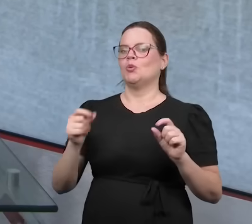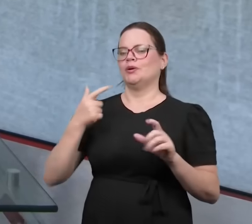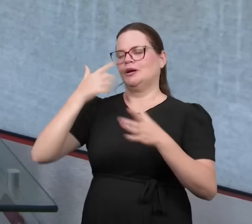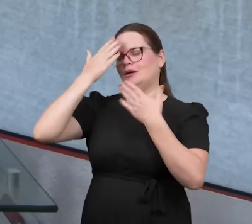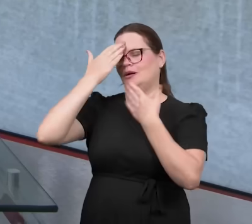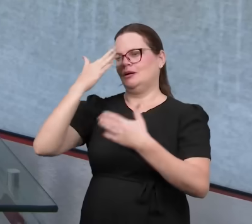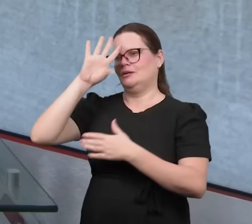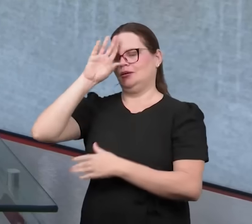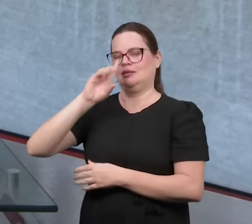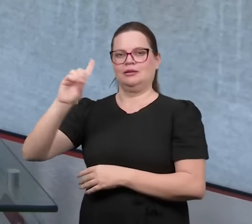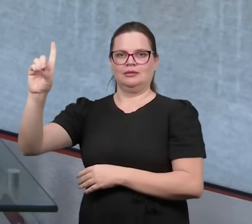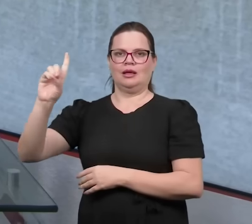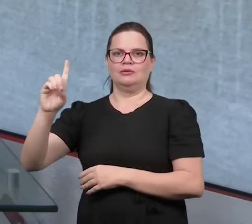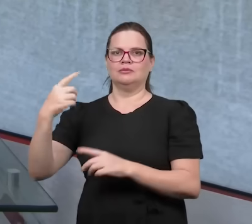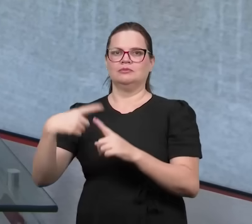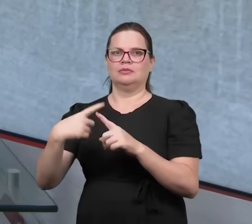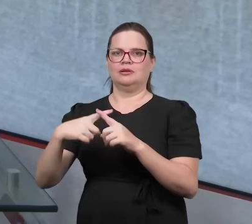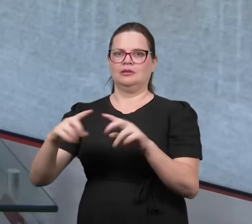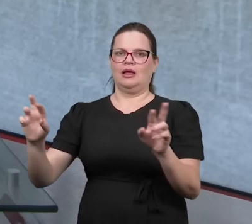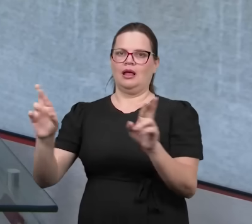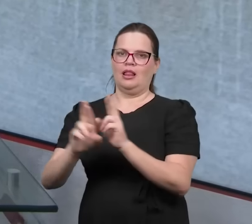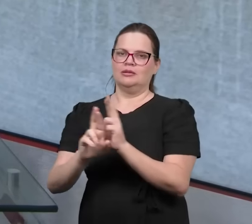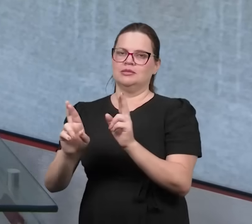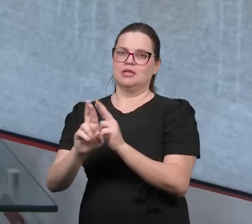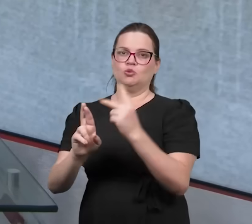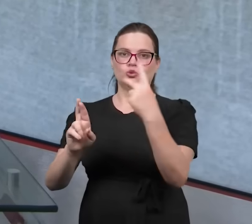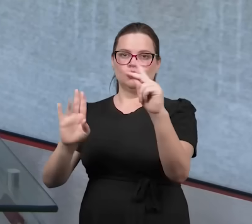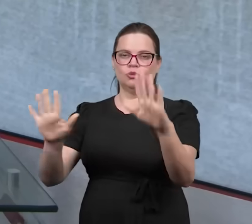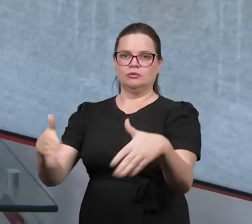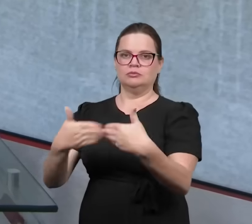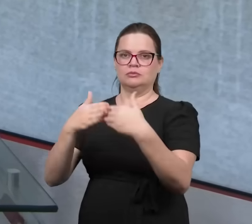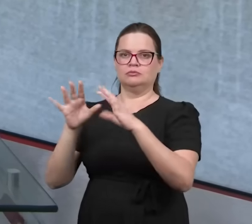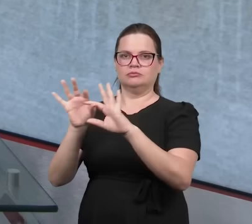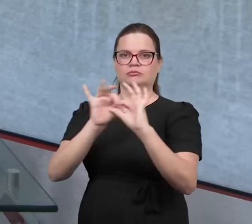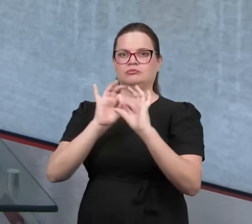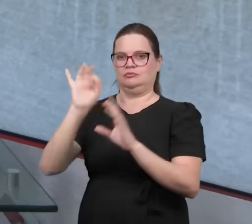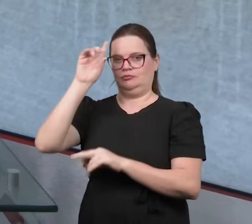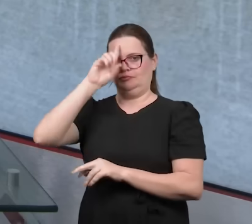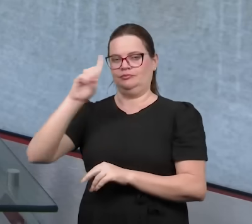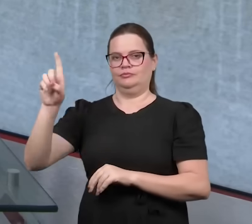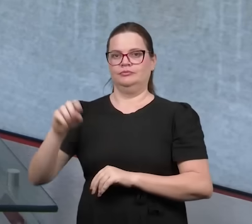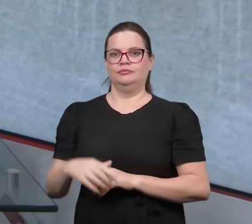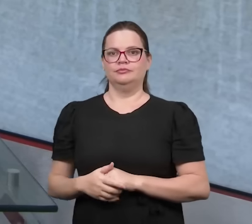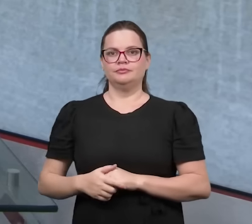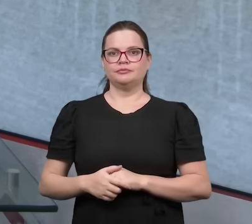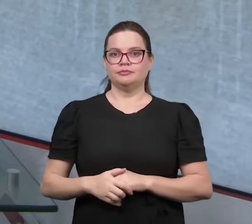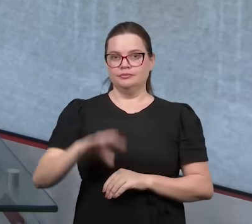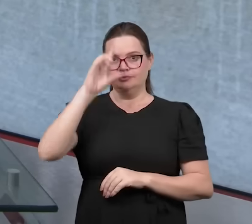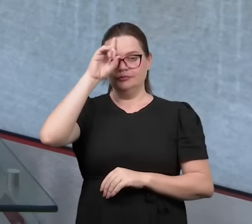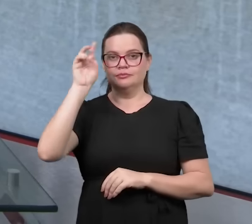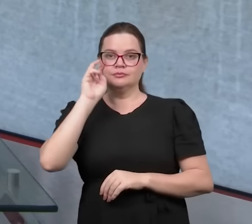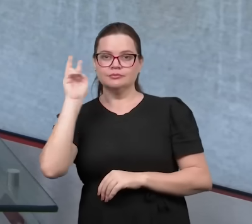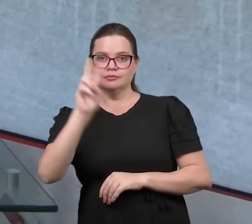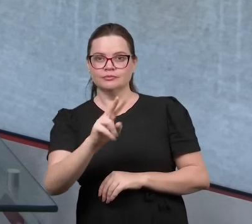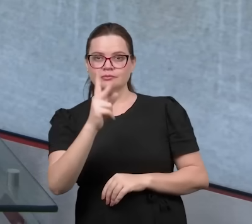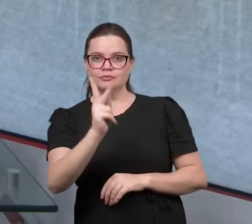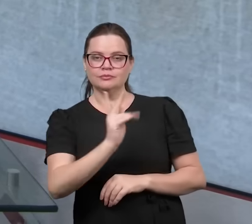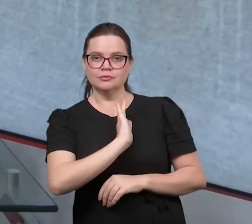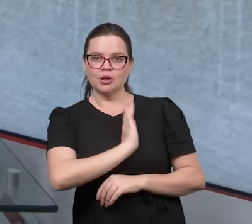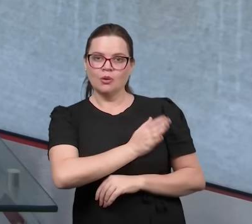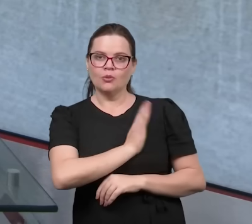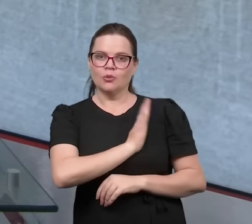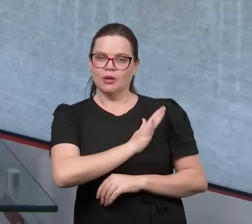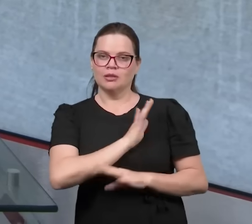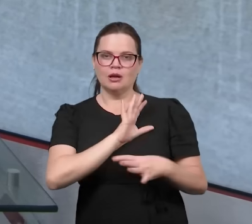na relação total da sua comunhão com Deus. E Deus, ao ver no seu